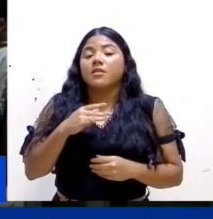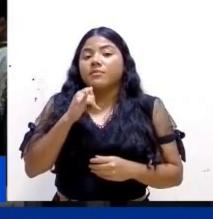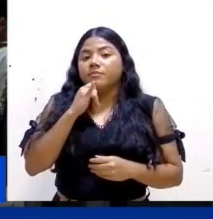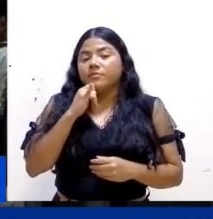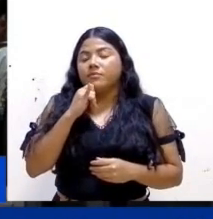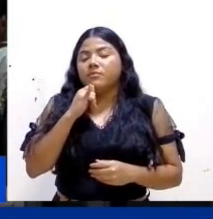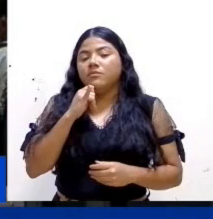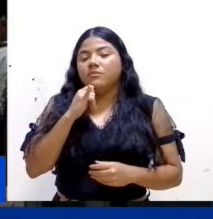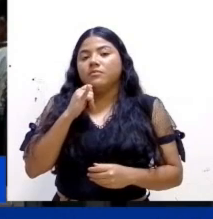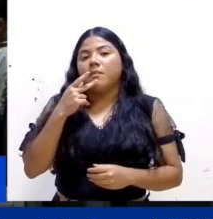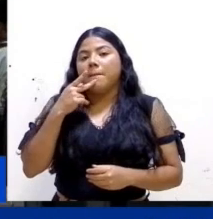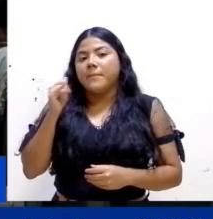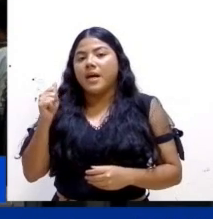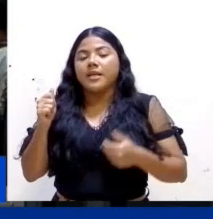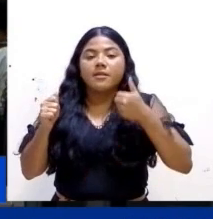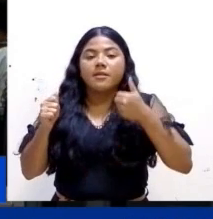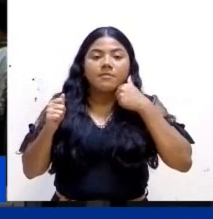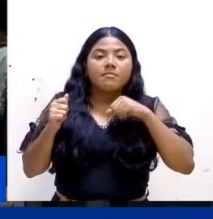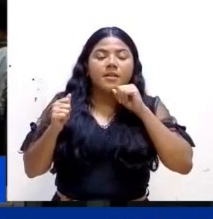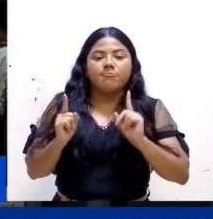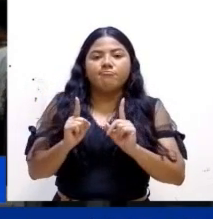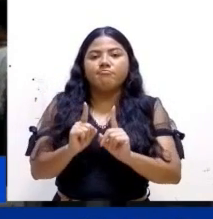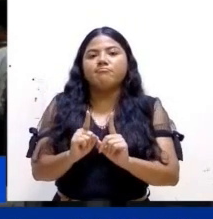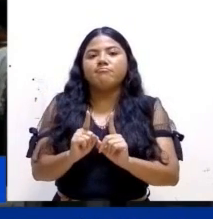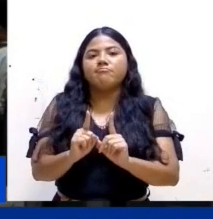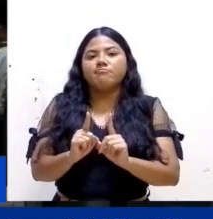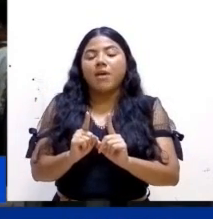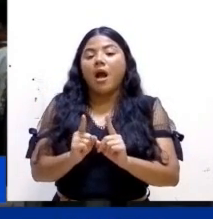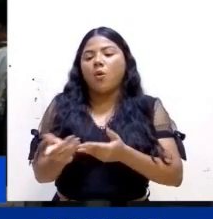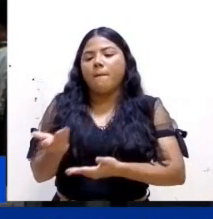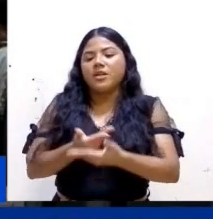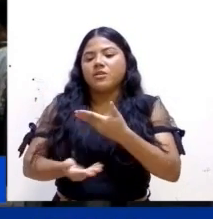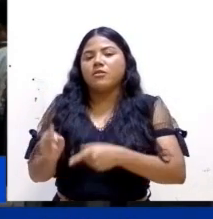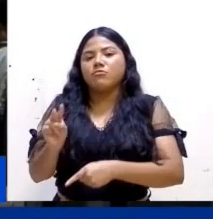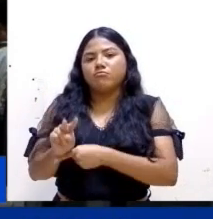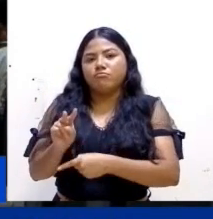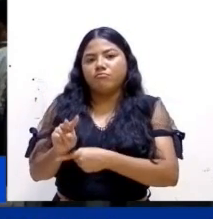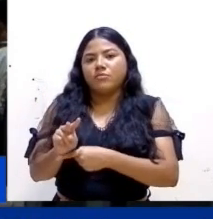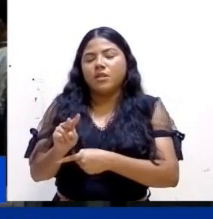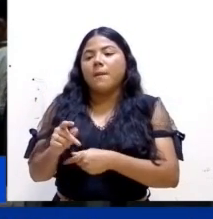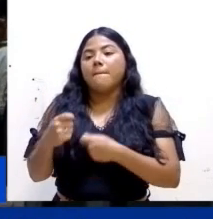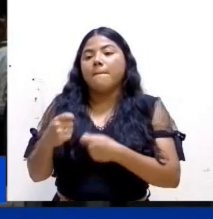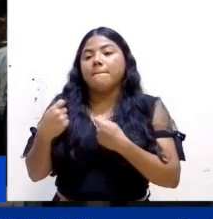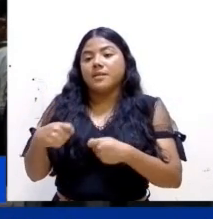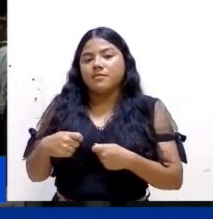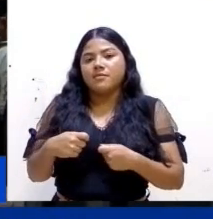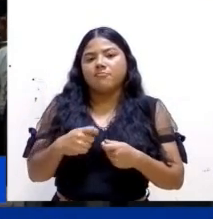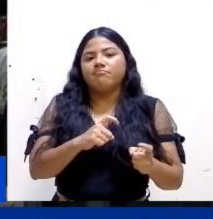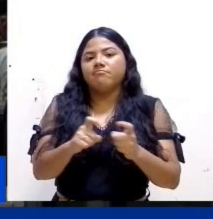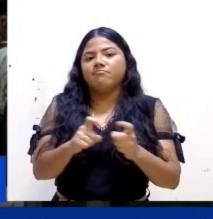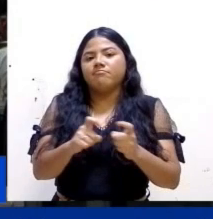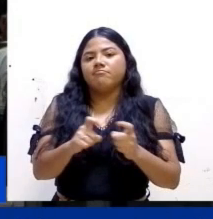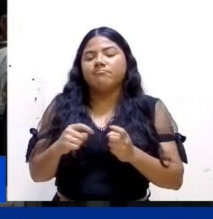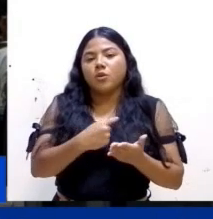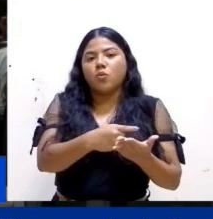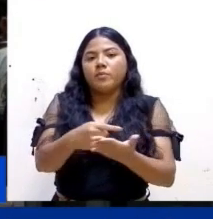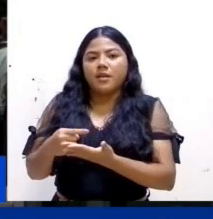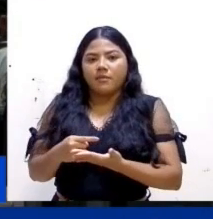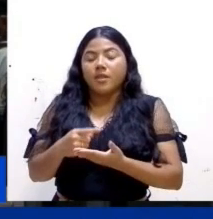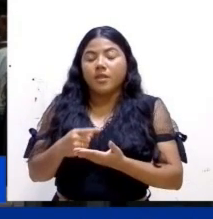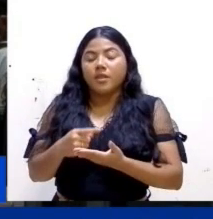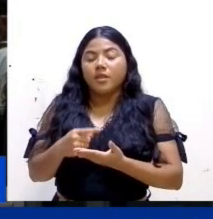compartilhada de um filho, estabelecem um domicílio. Ah, ele vai ficar na casa da mãe. O pai tem direito